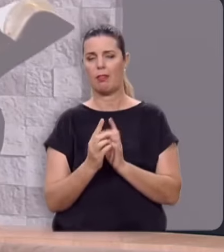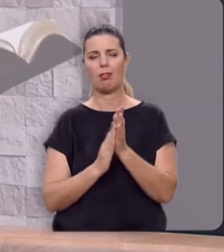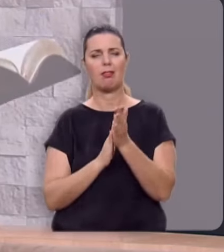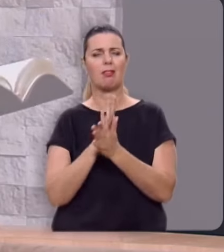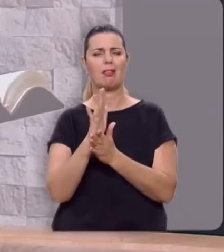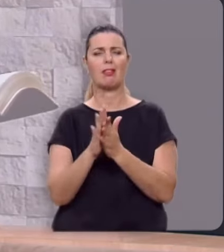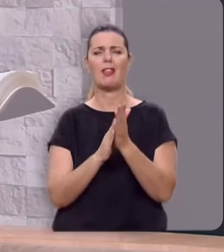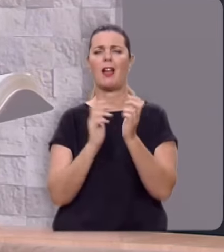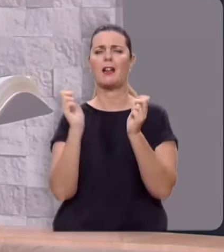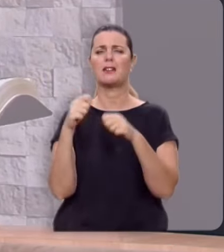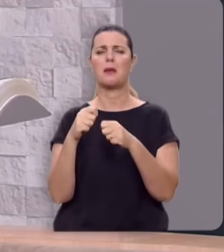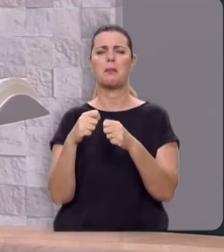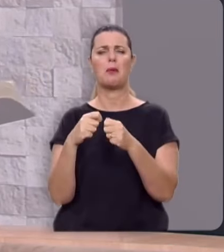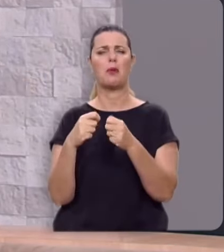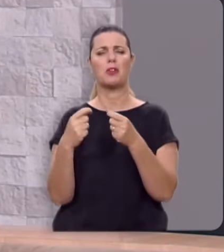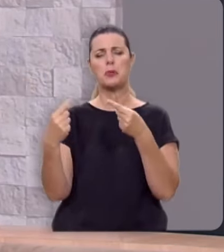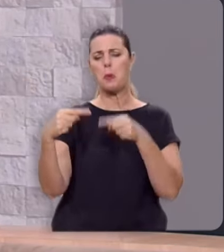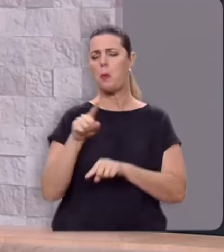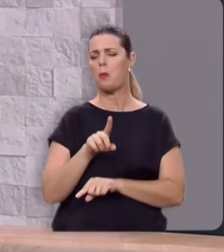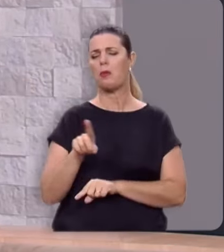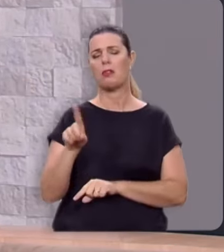nada pode desafiá-lo.